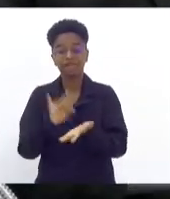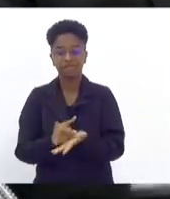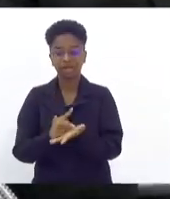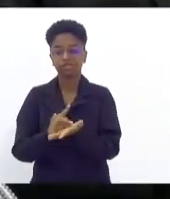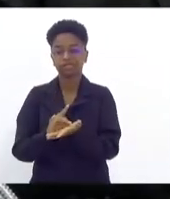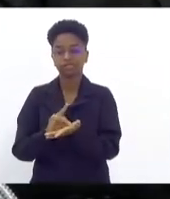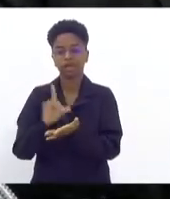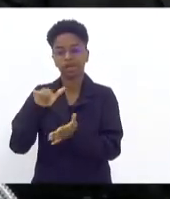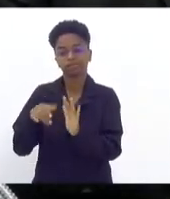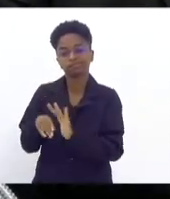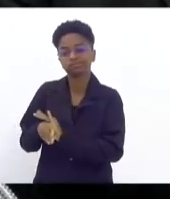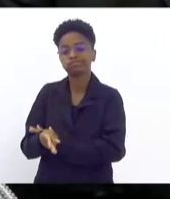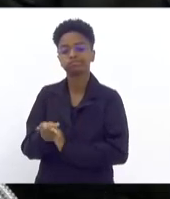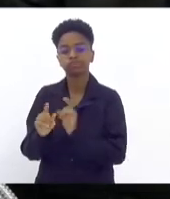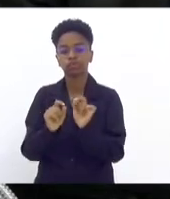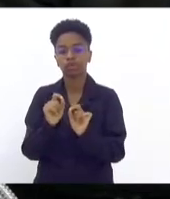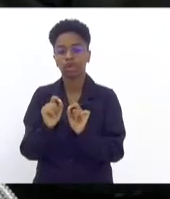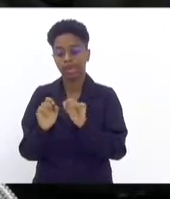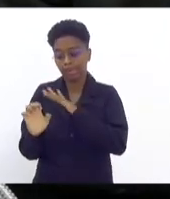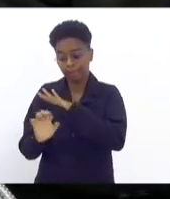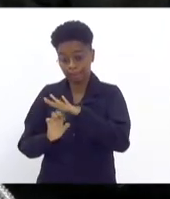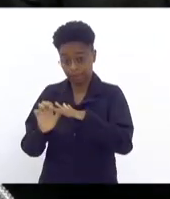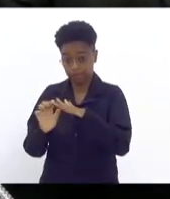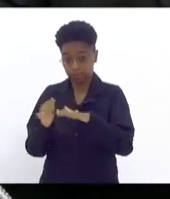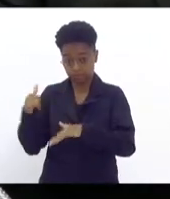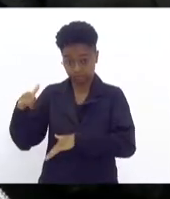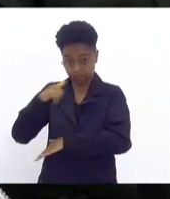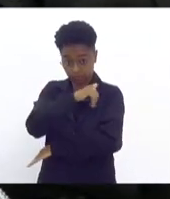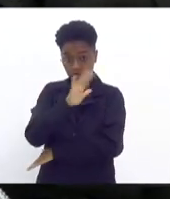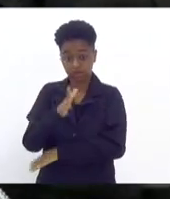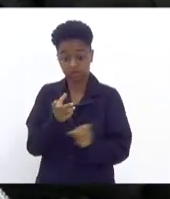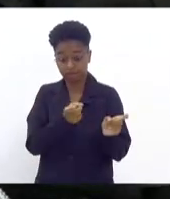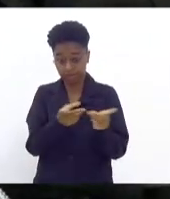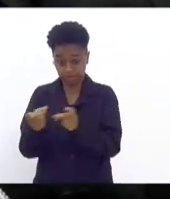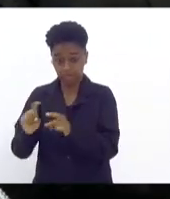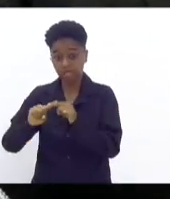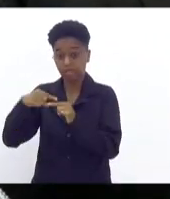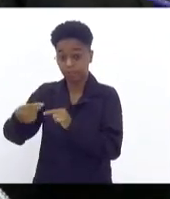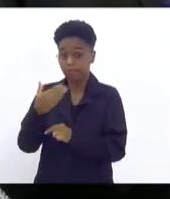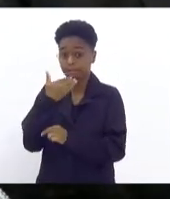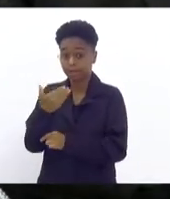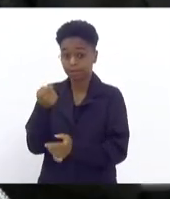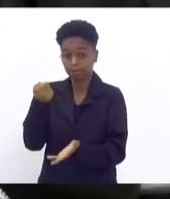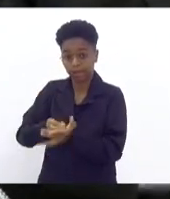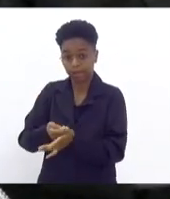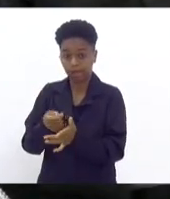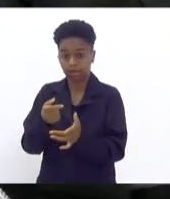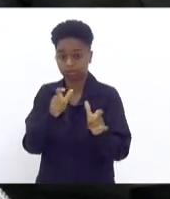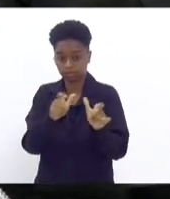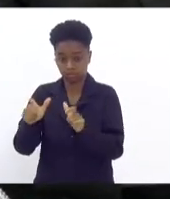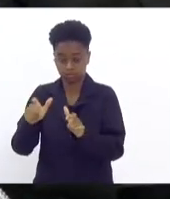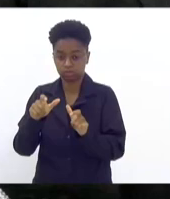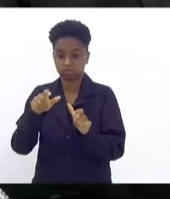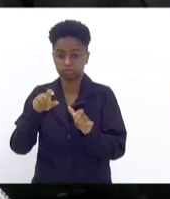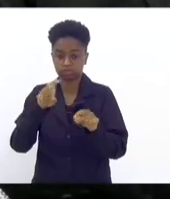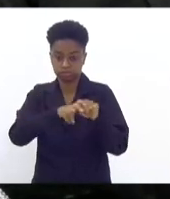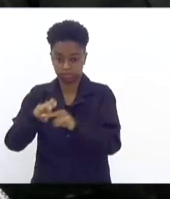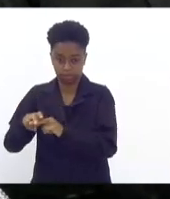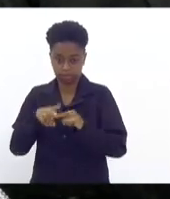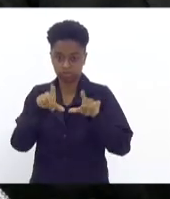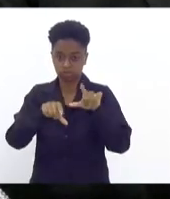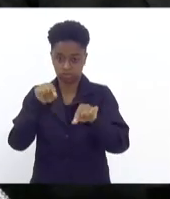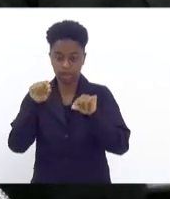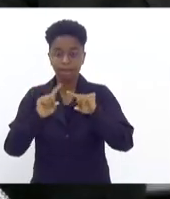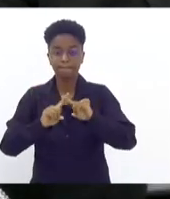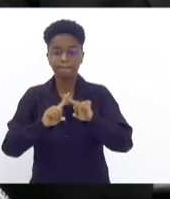prática de empresas aéreas que vendem a passagem e depois cobram por assento, não só naqueles de frente, mas